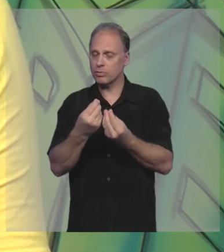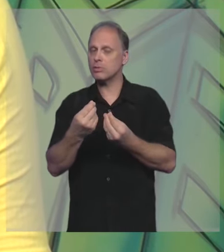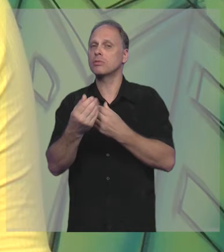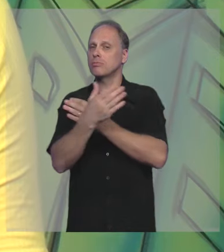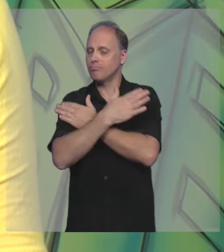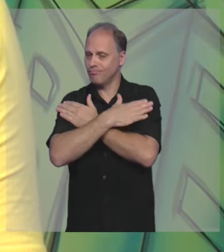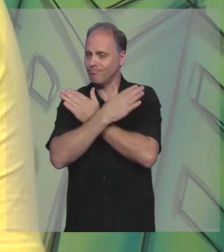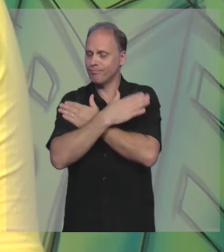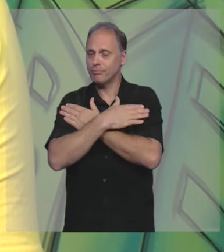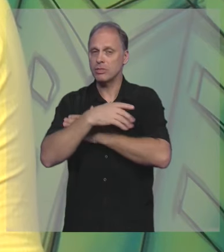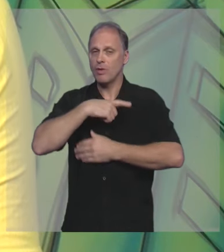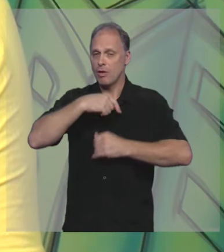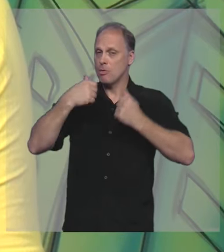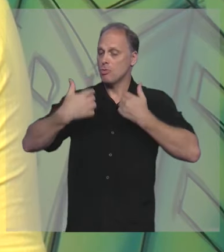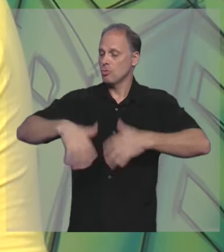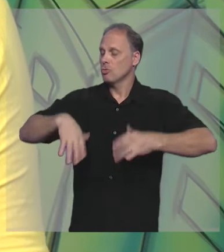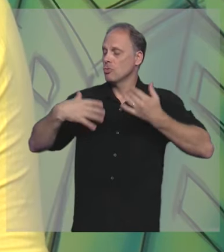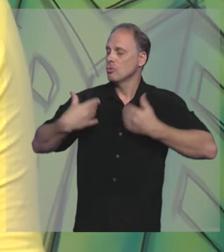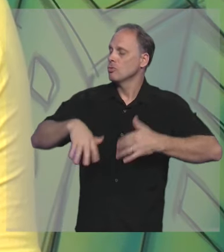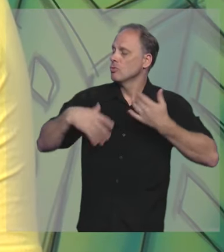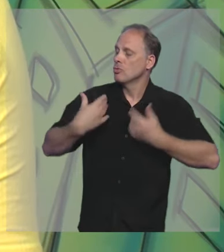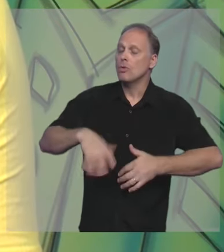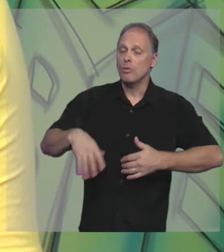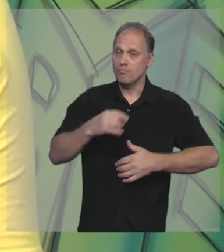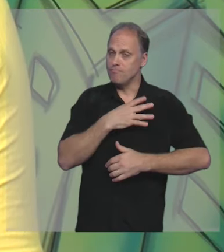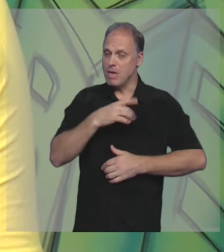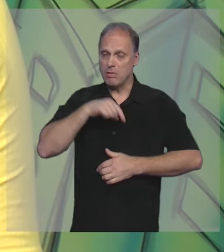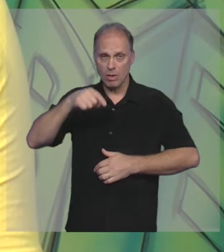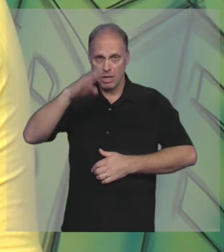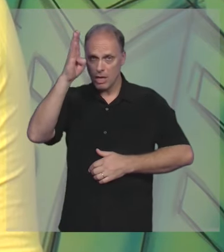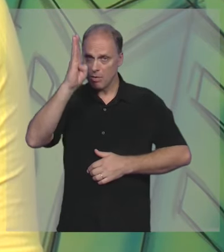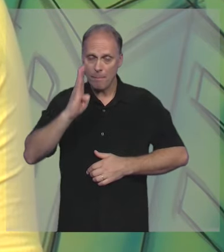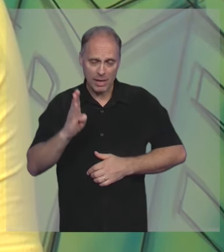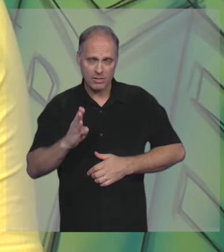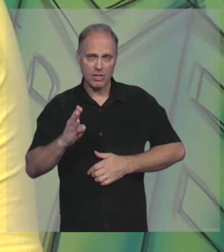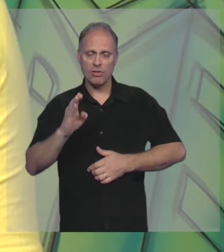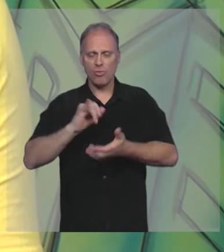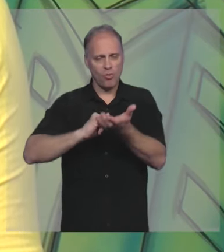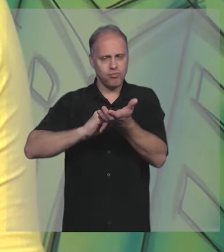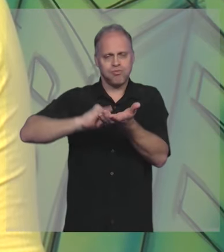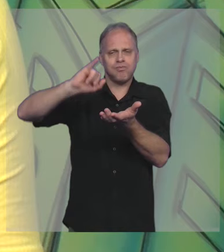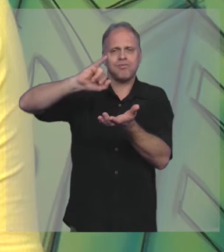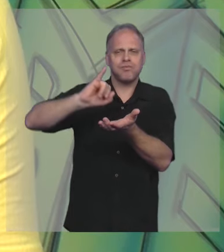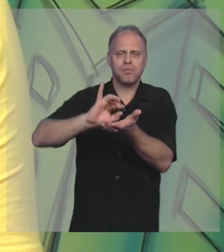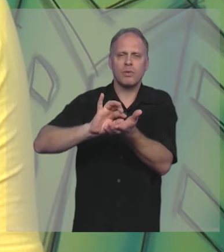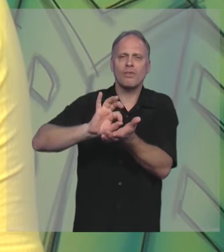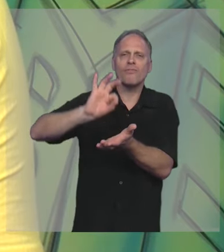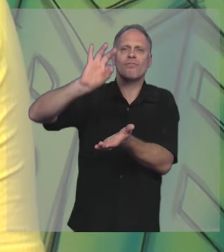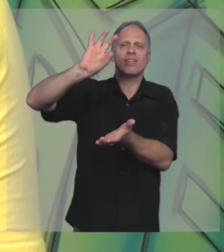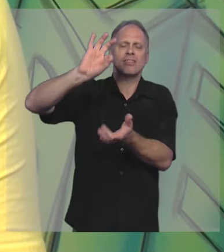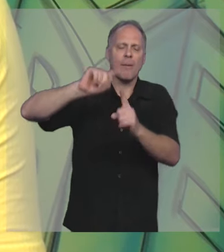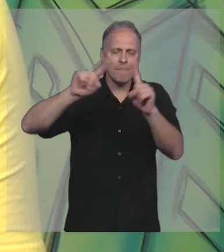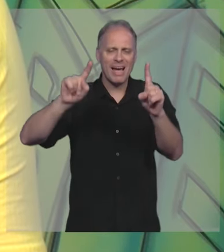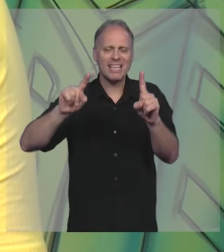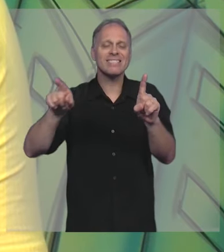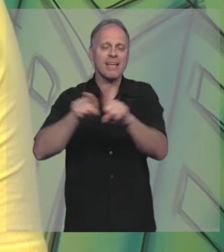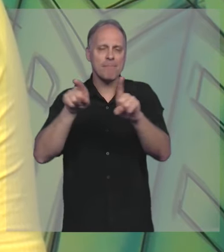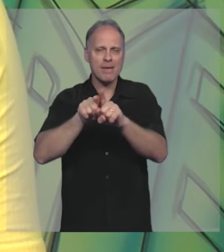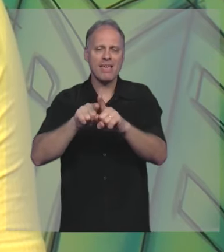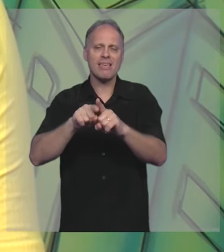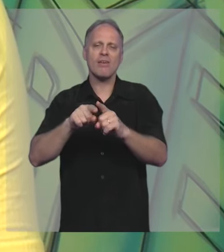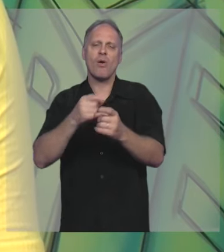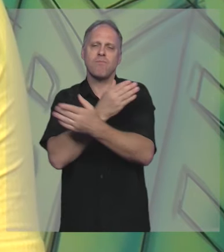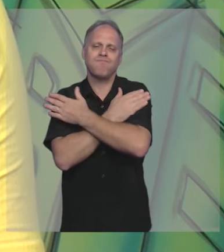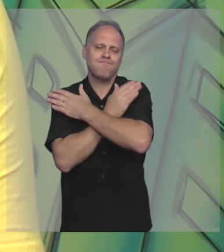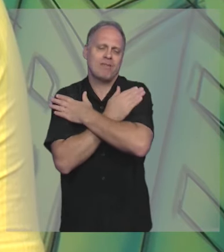cenários que geraram medo, pânico no país, não apenas na taxa de juros, na inflação, a questão da recessão, o grande número